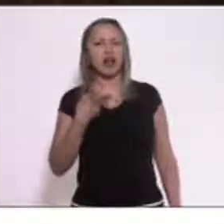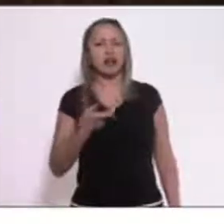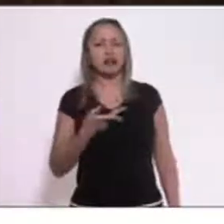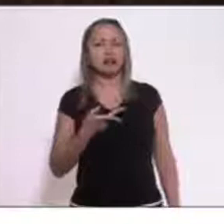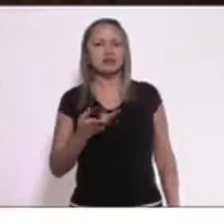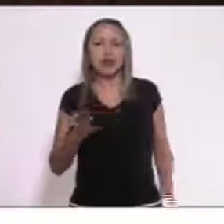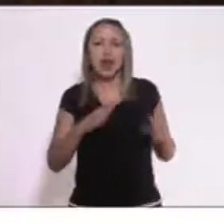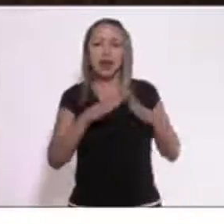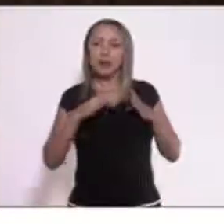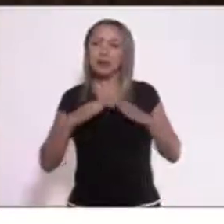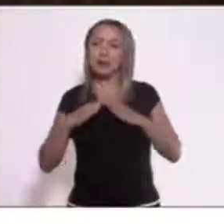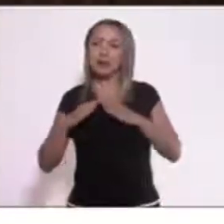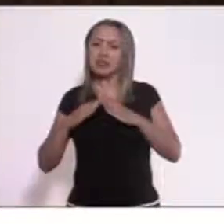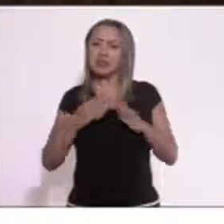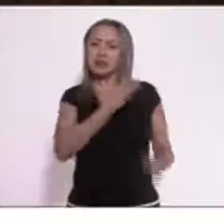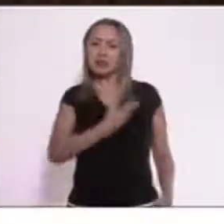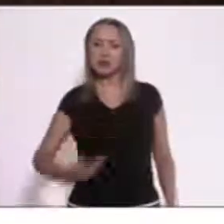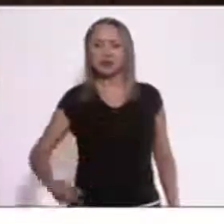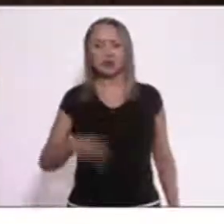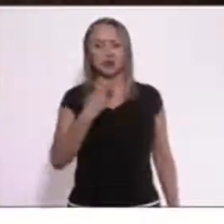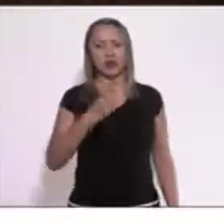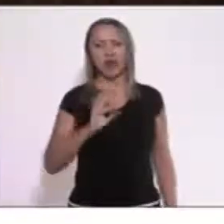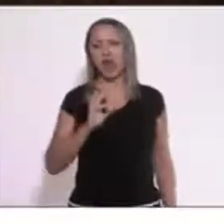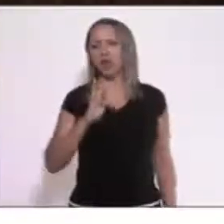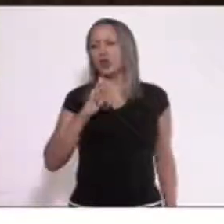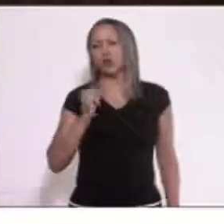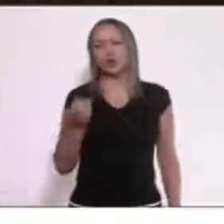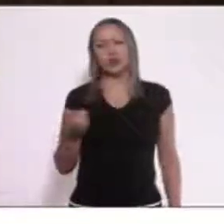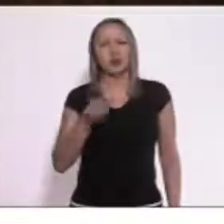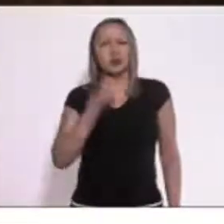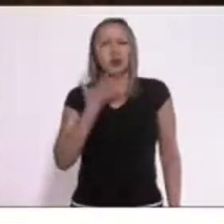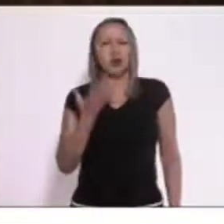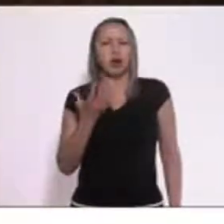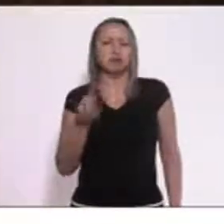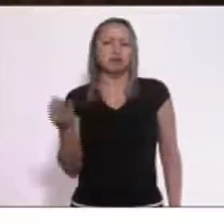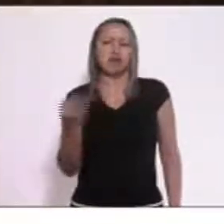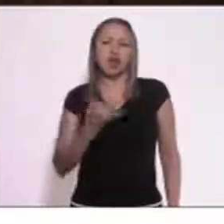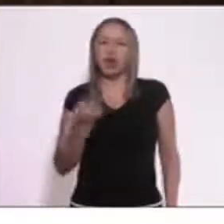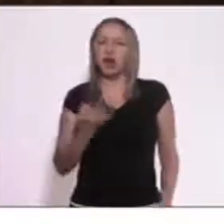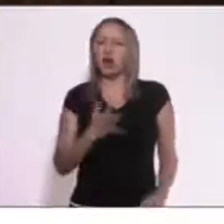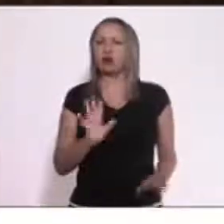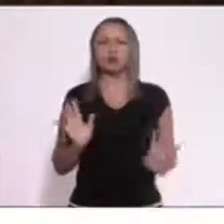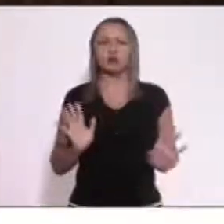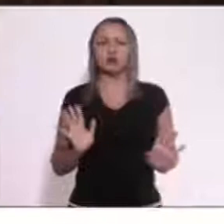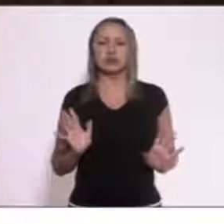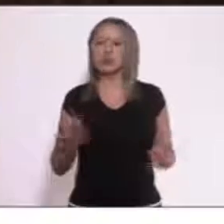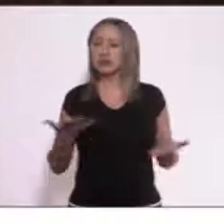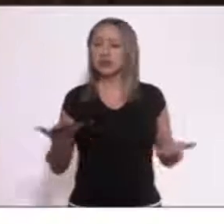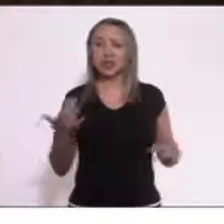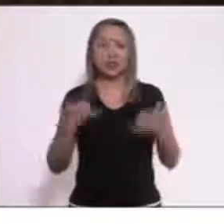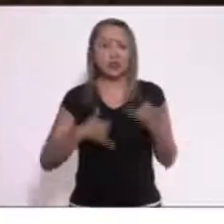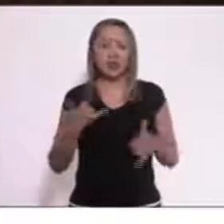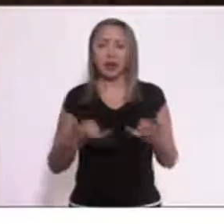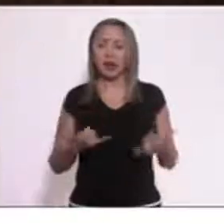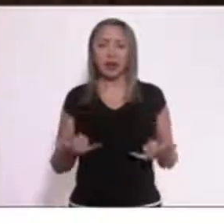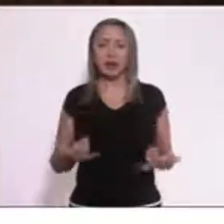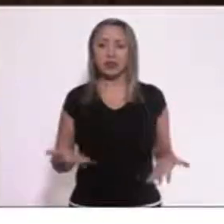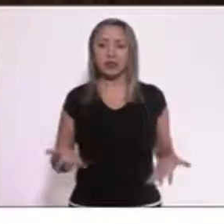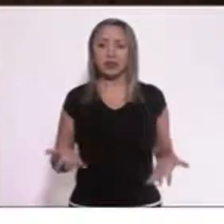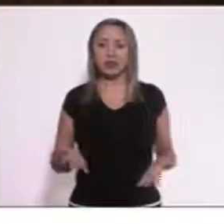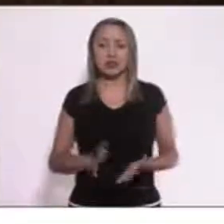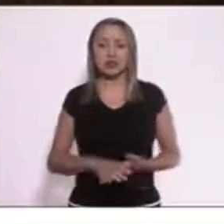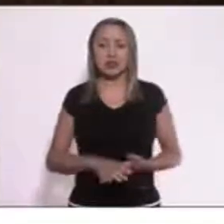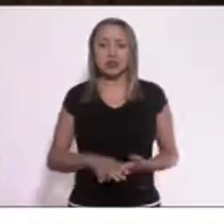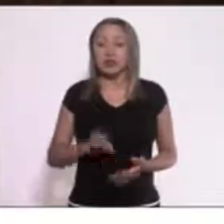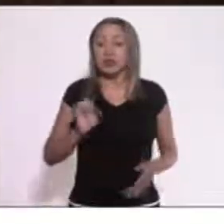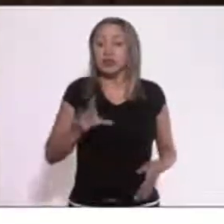o governador aparece para dizer que está tudo muito bem, a política da educação. Balela! É só a partir das